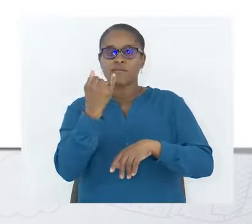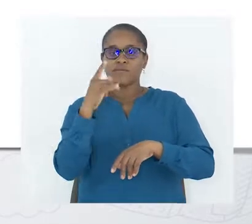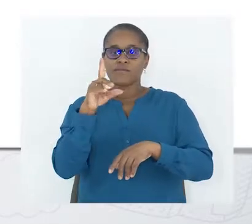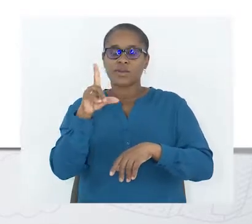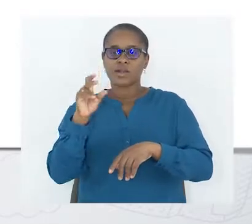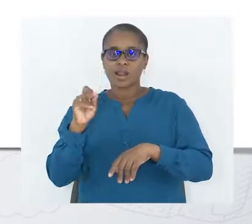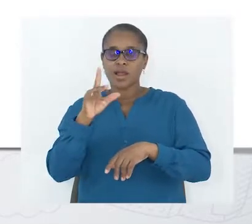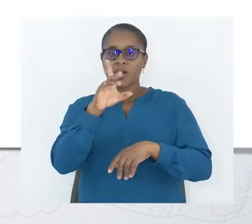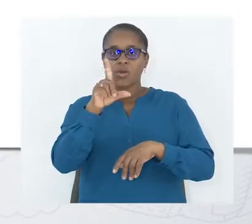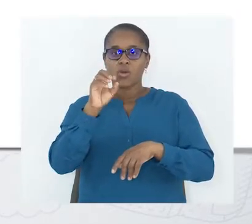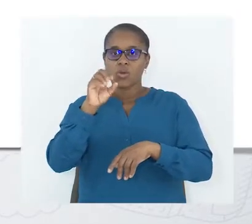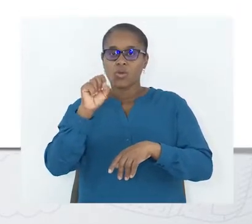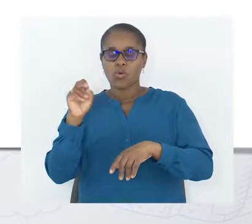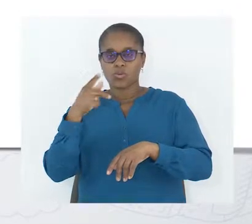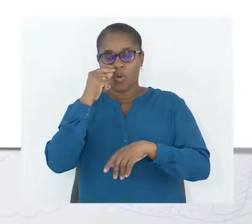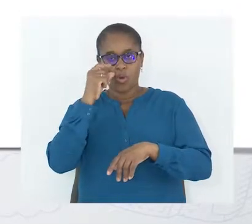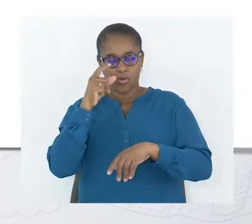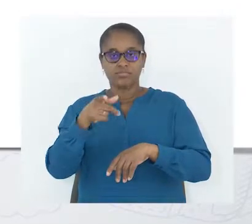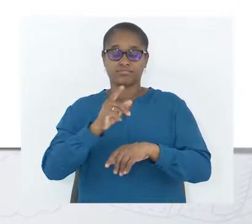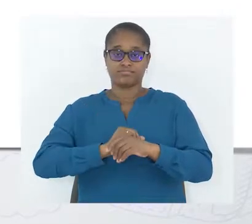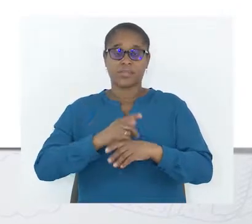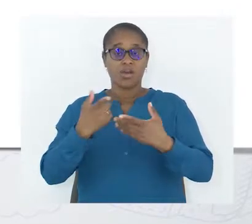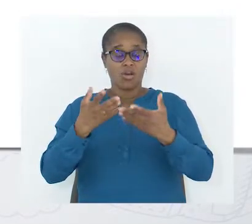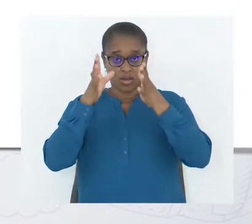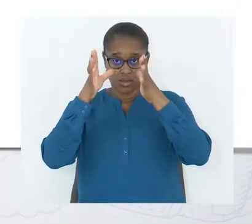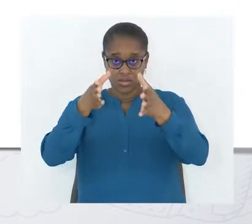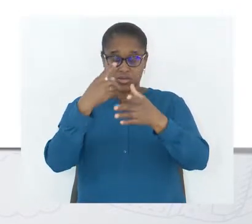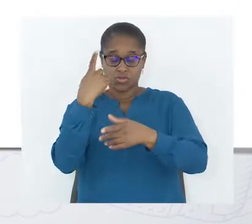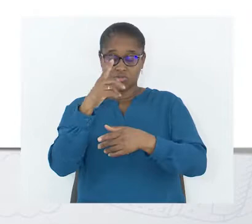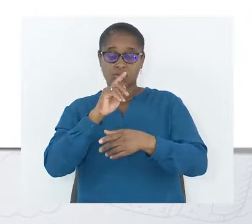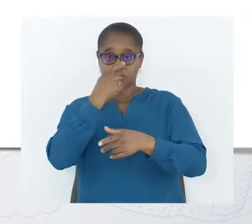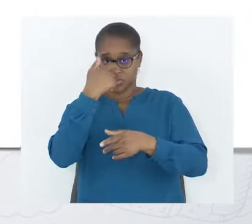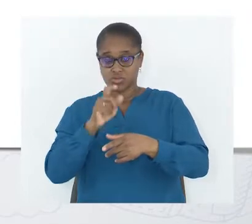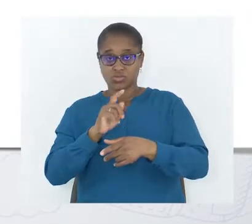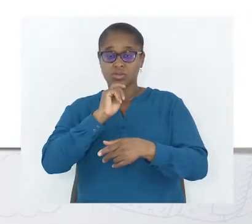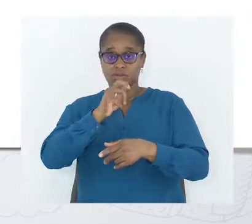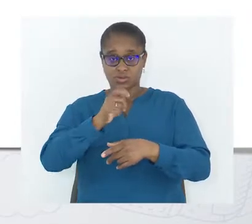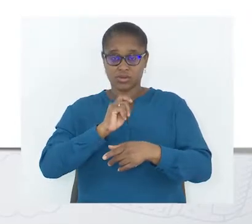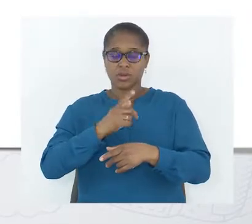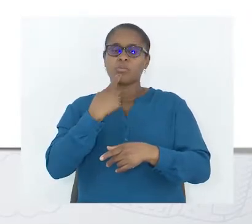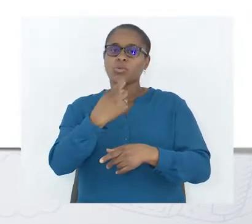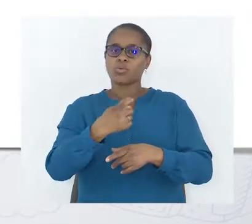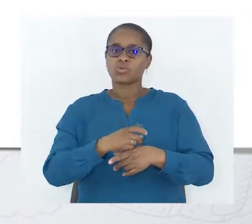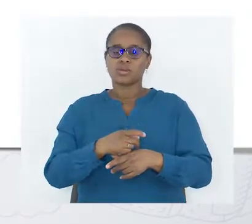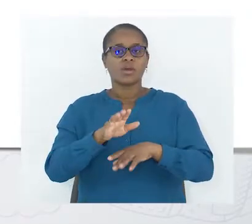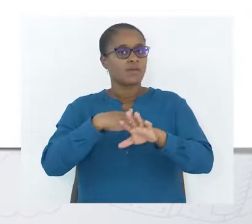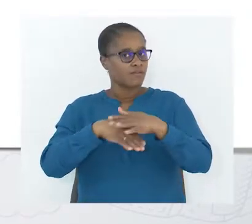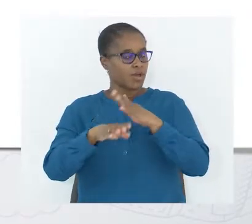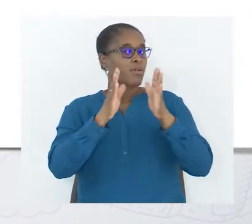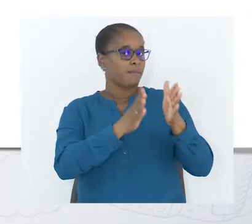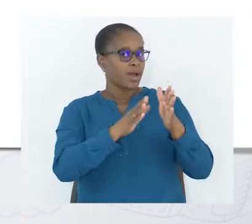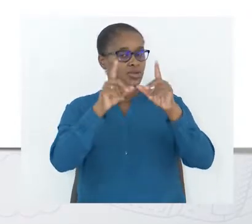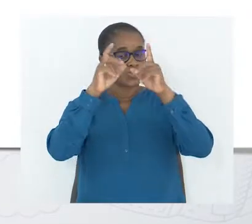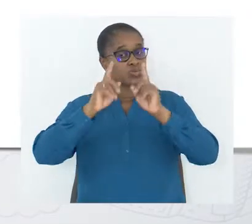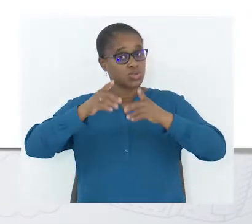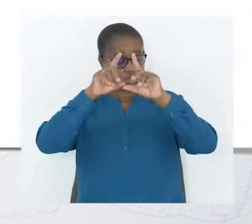caso, é um doutor. Agora, atenção, aqui o entrevistador pergunta, começa assim, faz uma parte